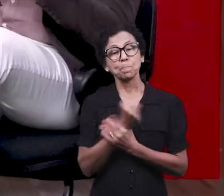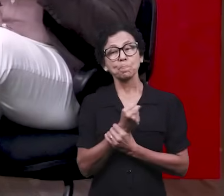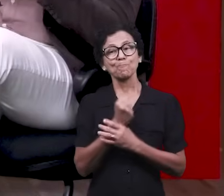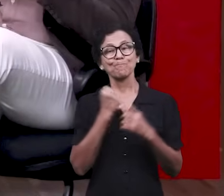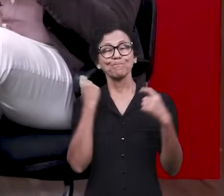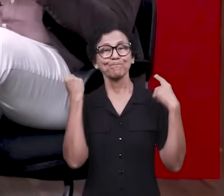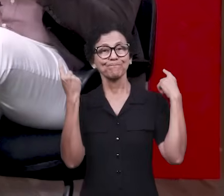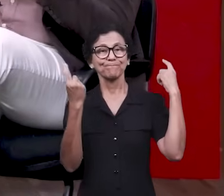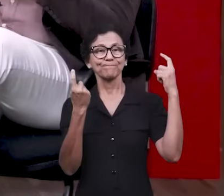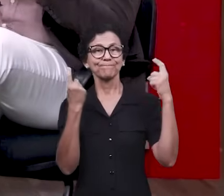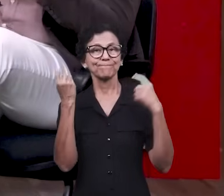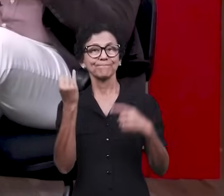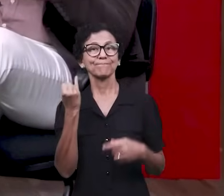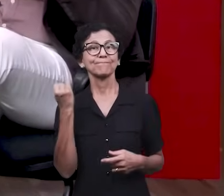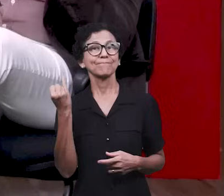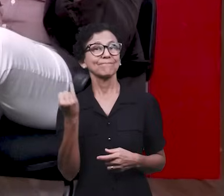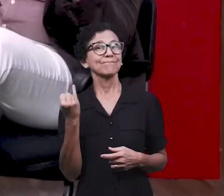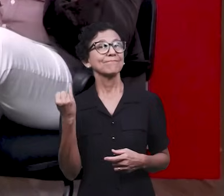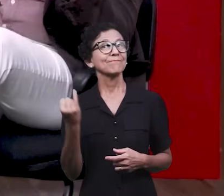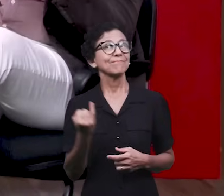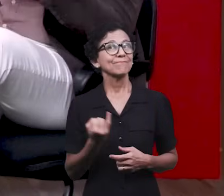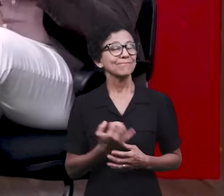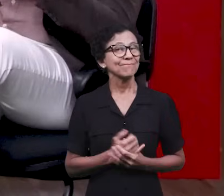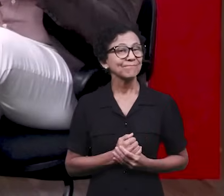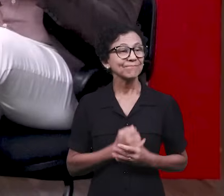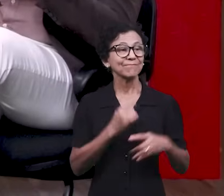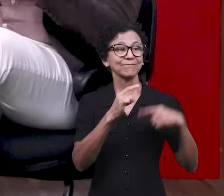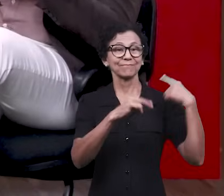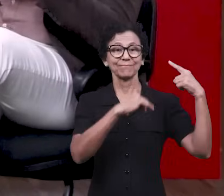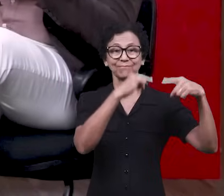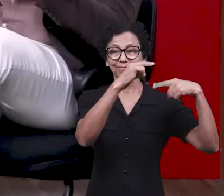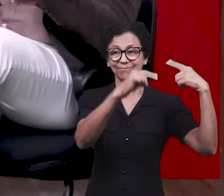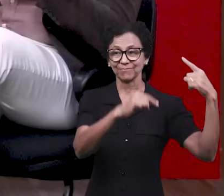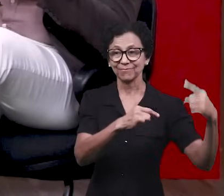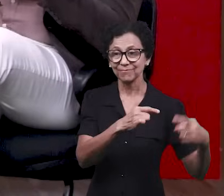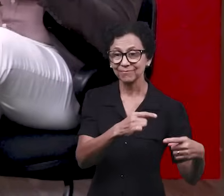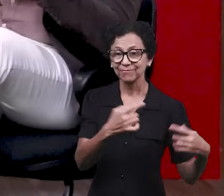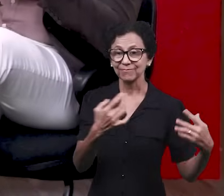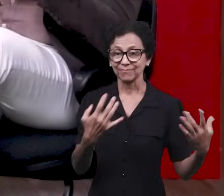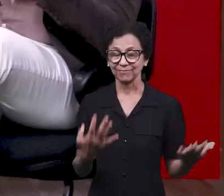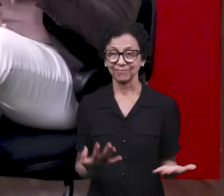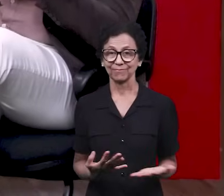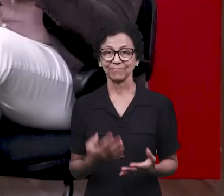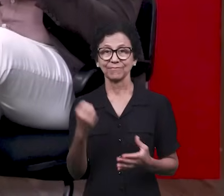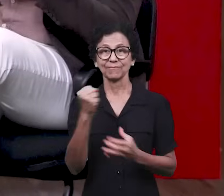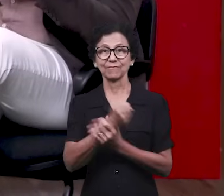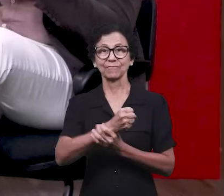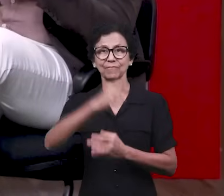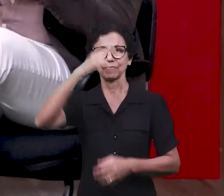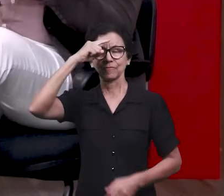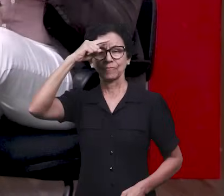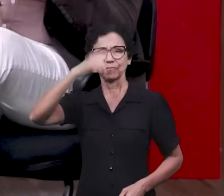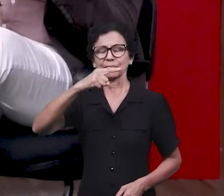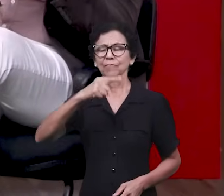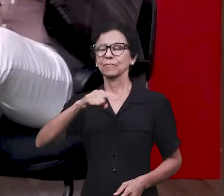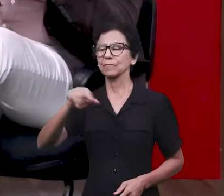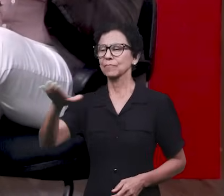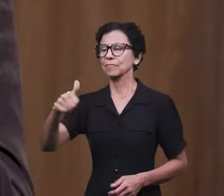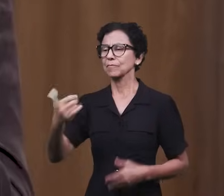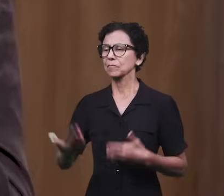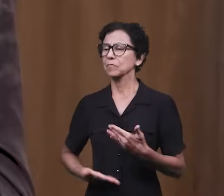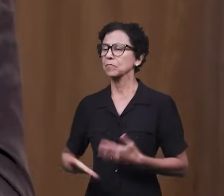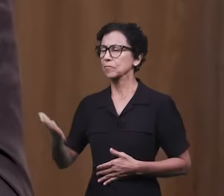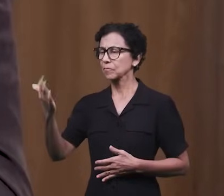linhagem. Então ele ordena ao seu mordomo que buscasse uma esposa para o